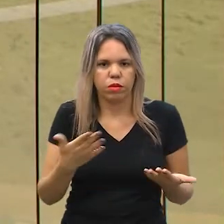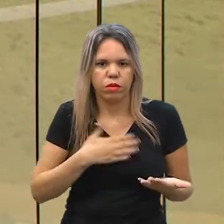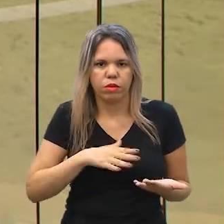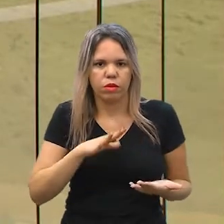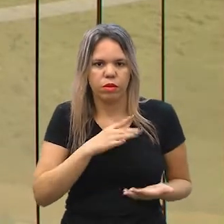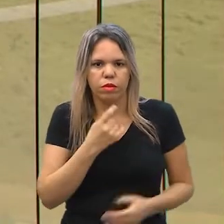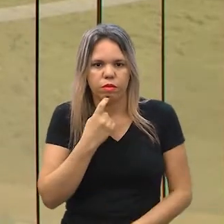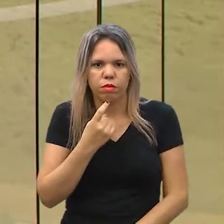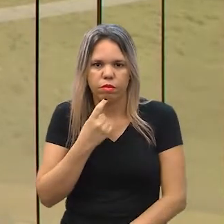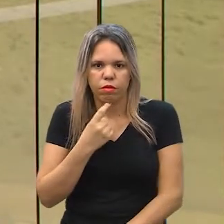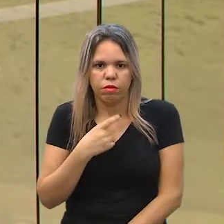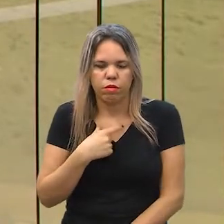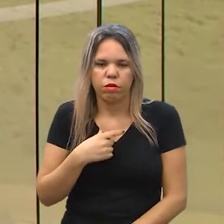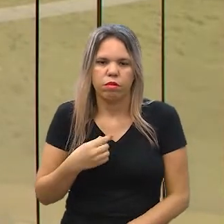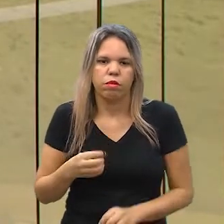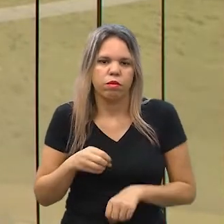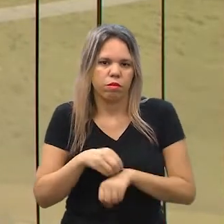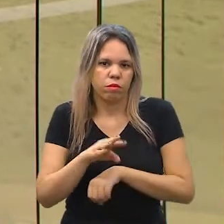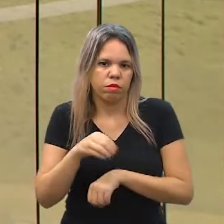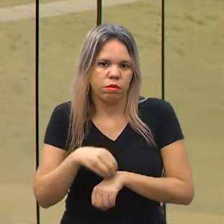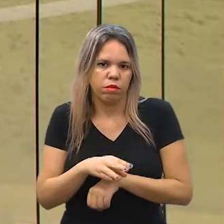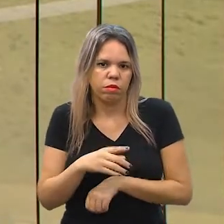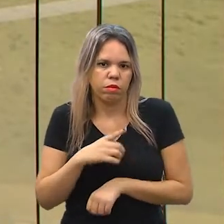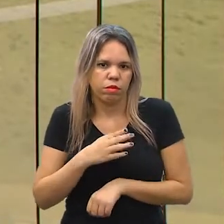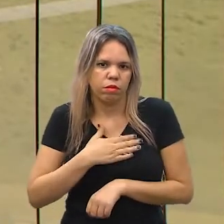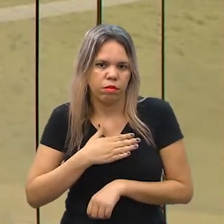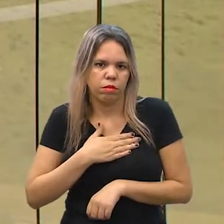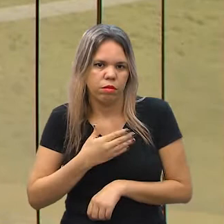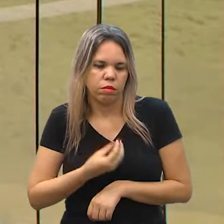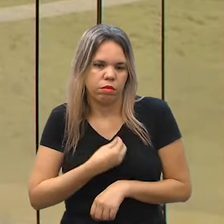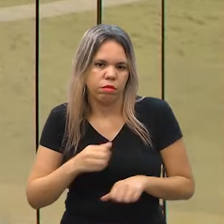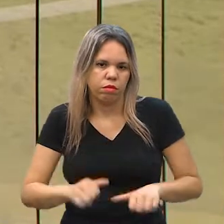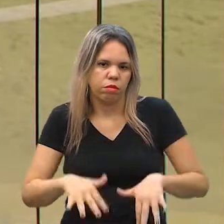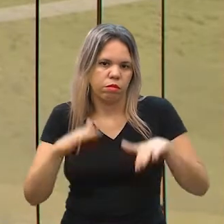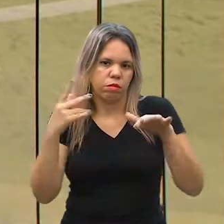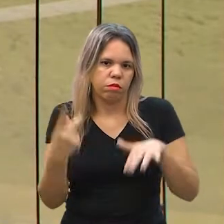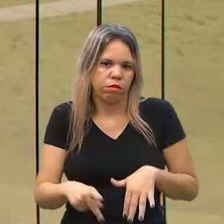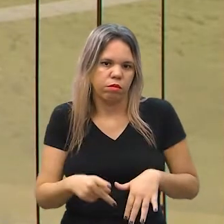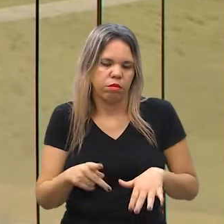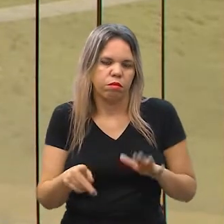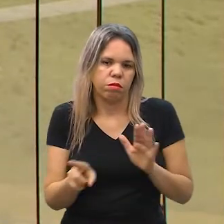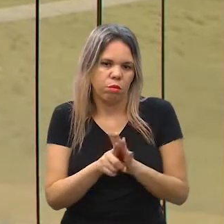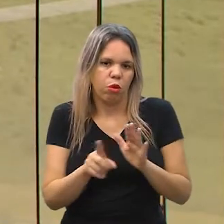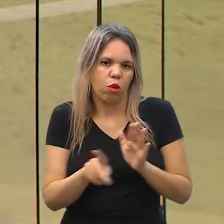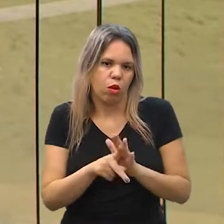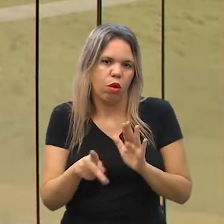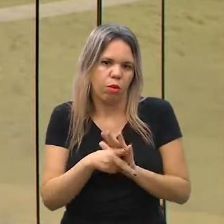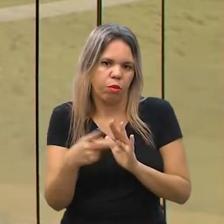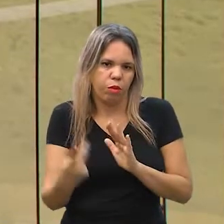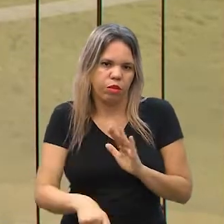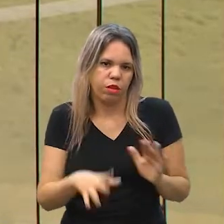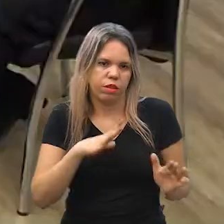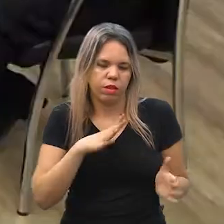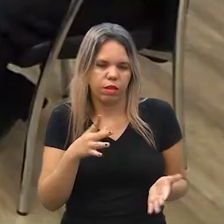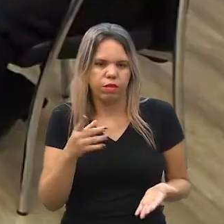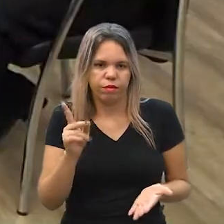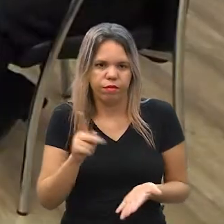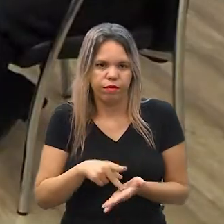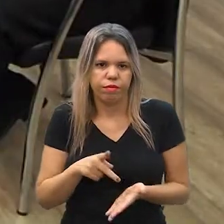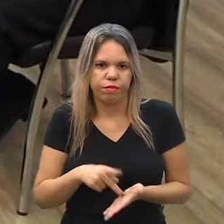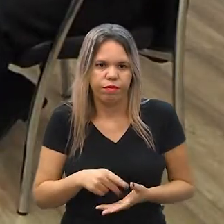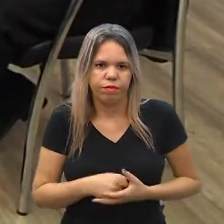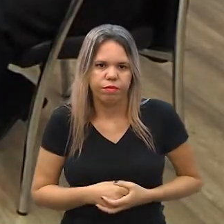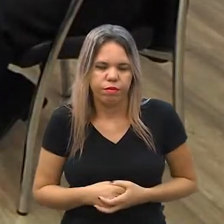das partes da cidade de Campinas que eu recomendo, tendo em vista a minha criação e tendo em vista ser um patrimônio da nossa cidade. Sem dúvida,